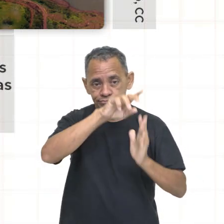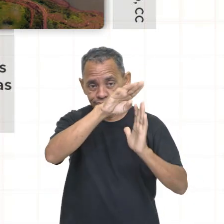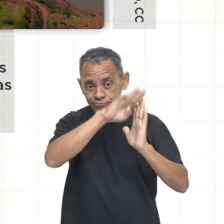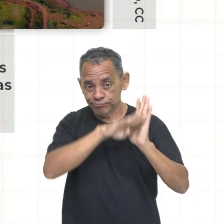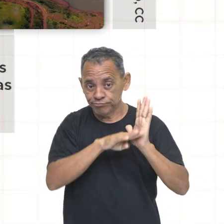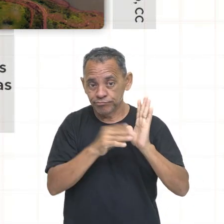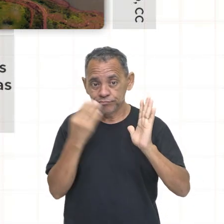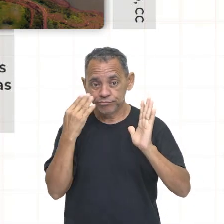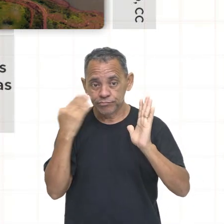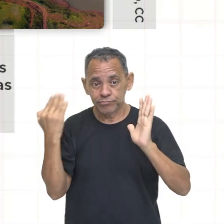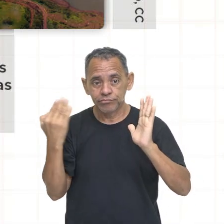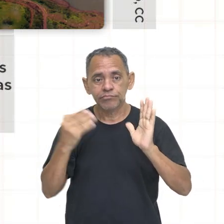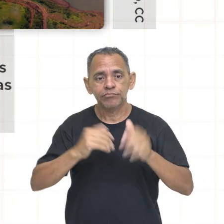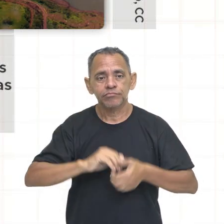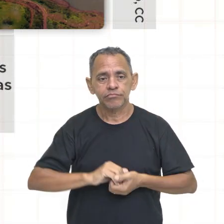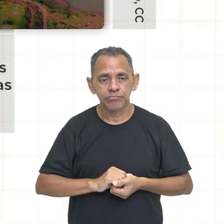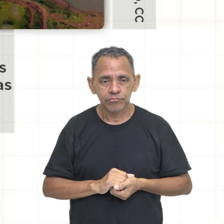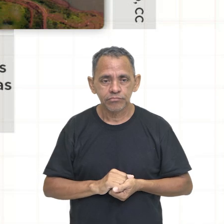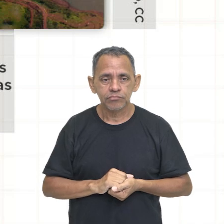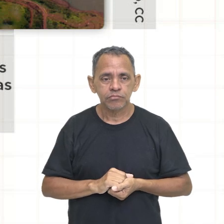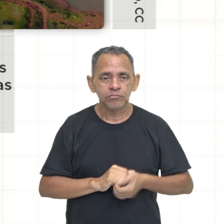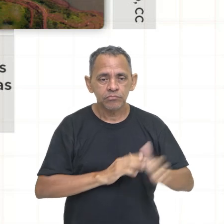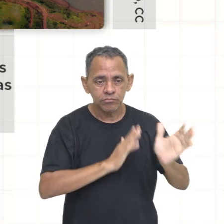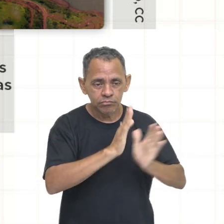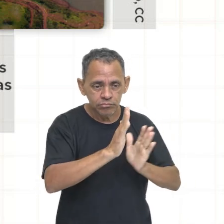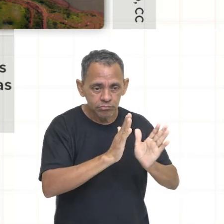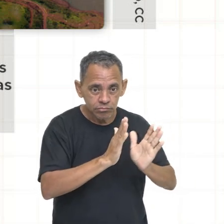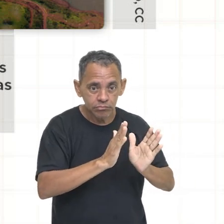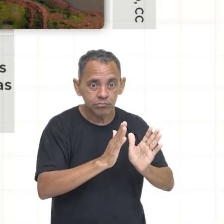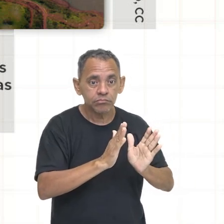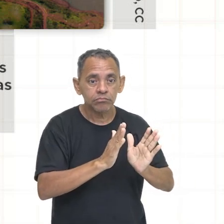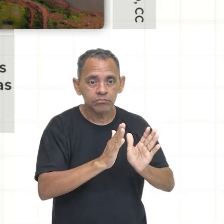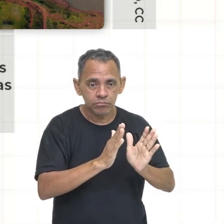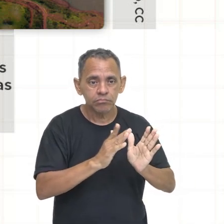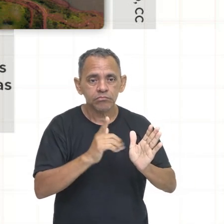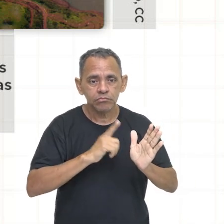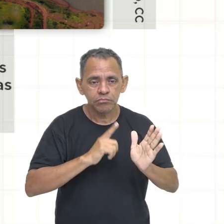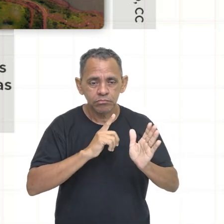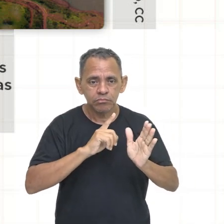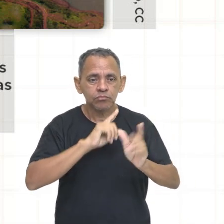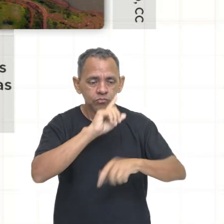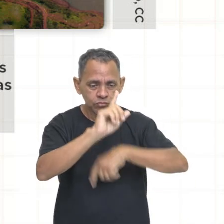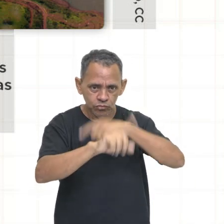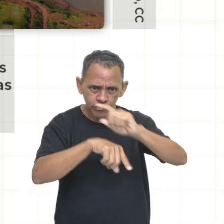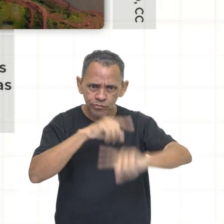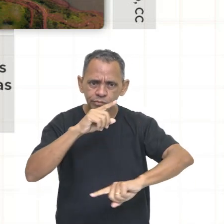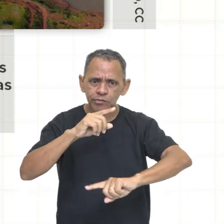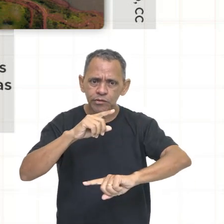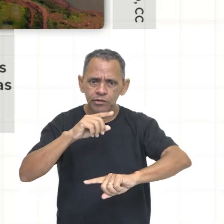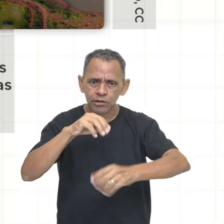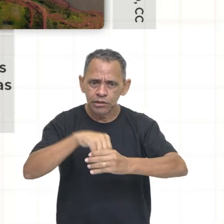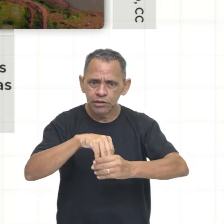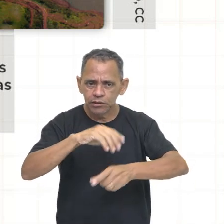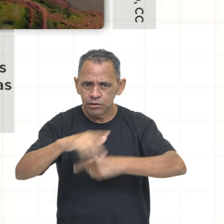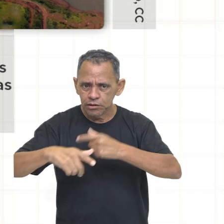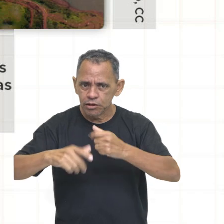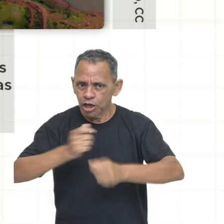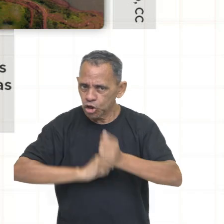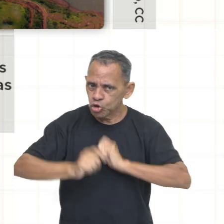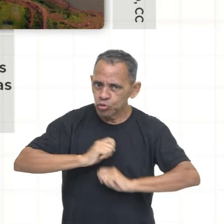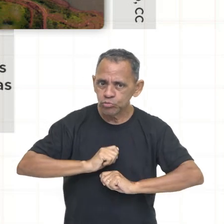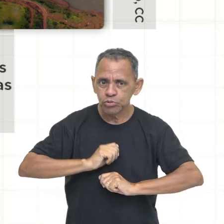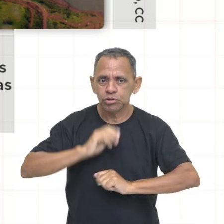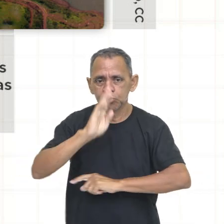referência justamente ao período em que há um desenvolvimento econômico. E nesse momento nós